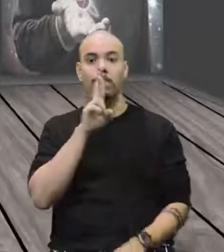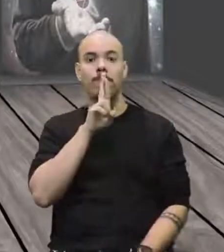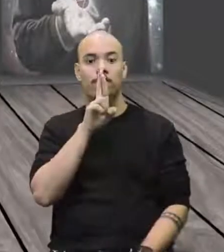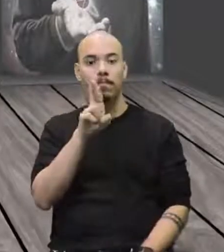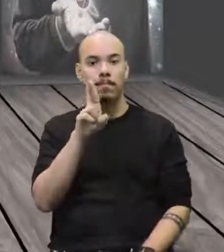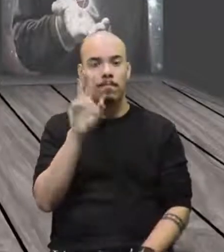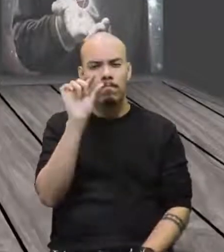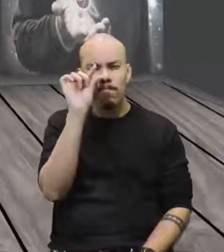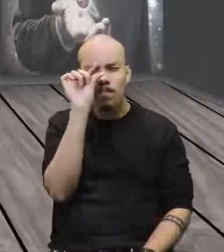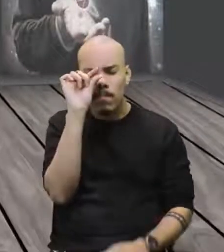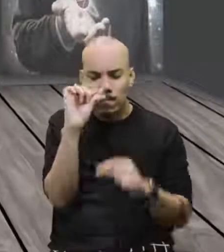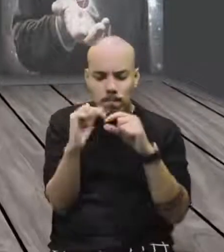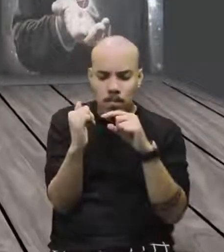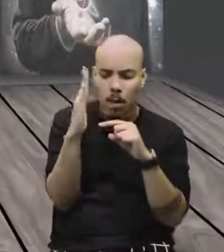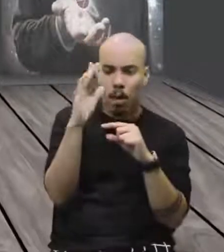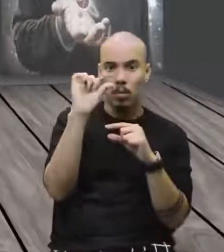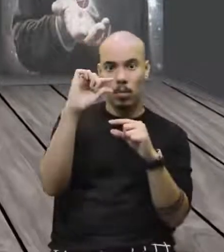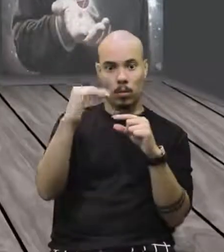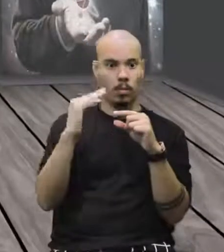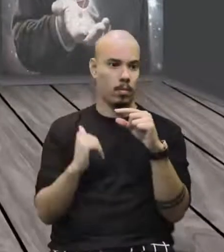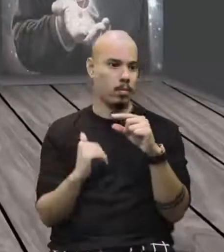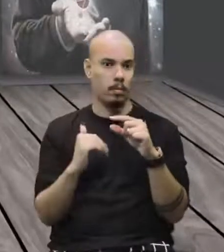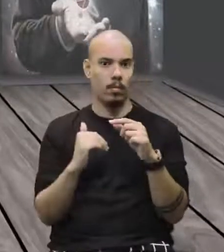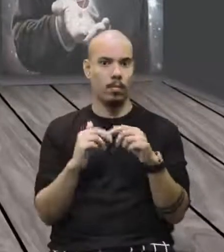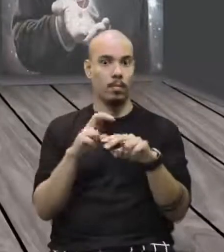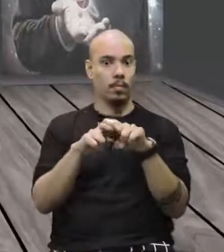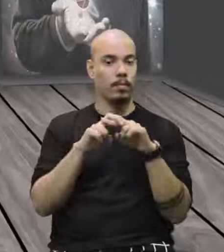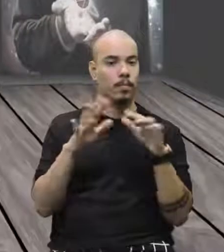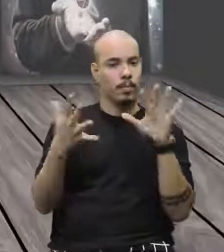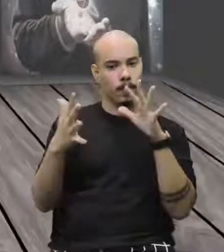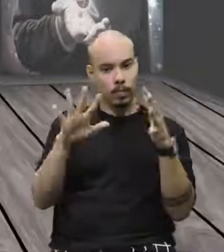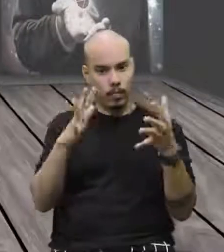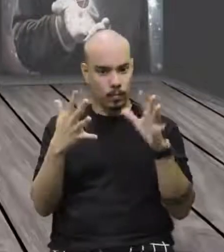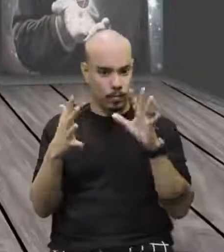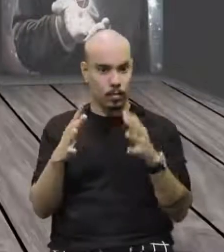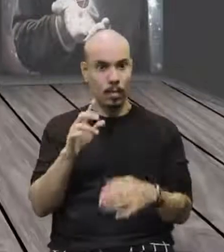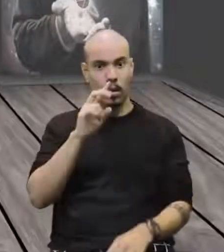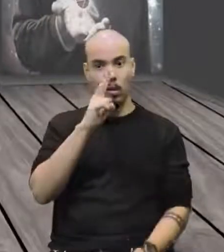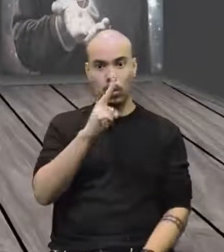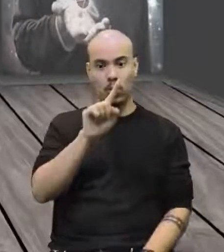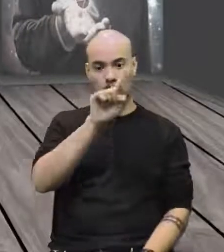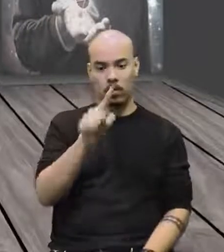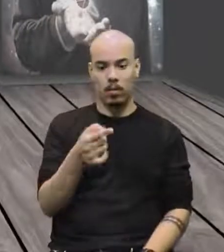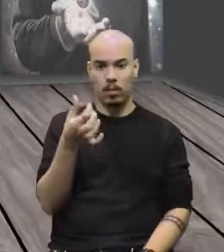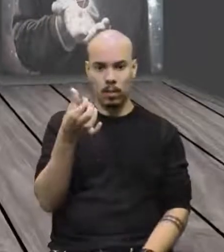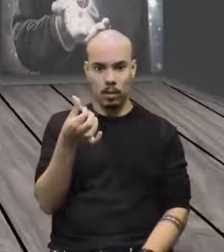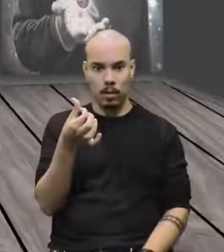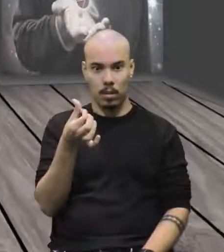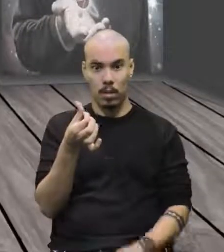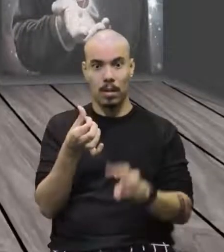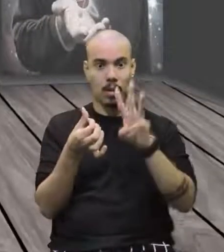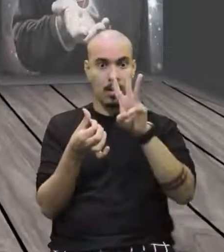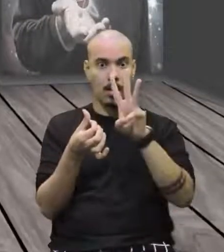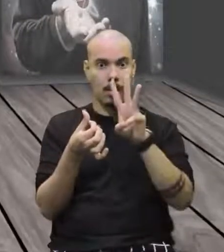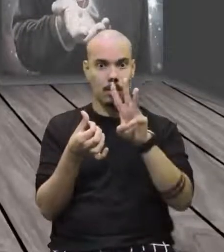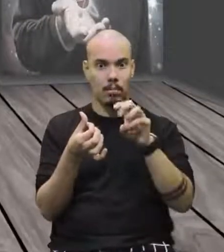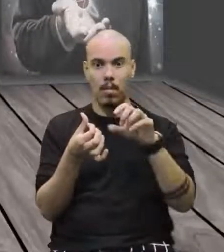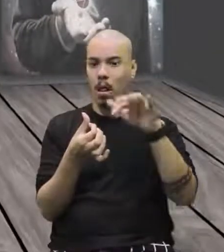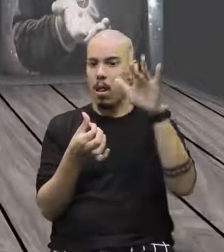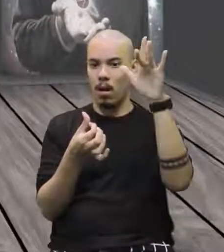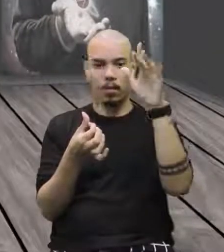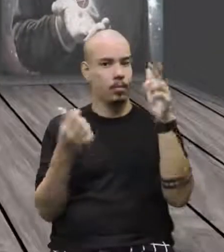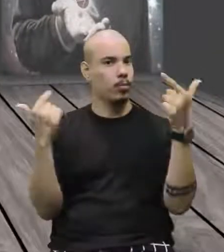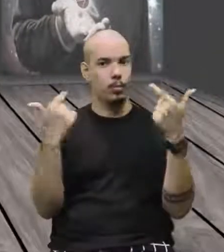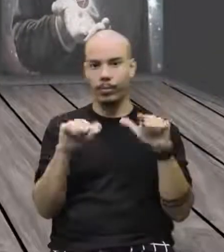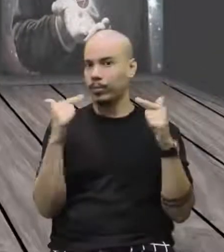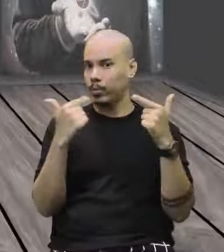mais... 2,6 é praticamente o resultado que vai dar. E eu coloquei 2,6 e 3. Já foi subindo. Não tem nenhum